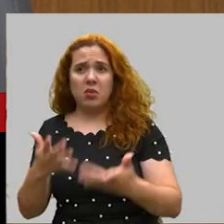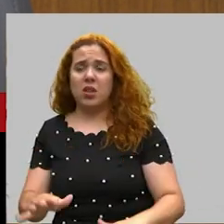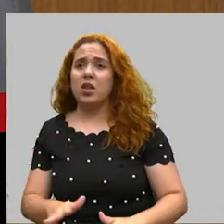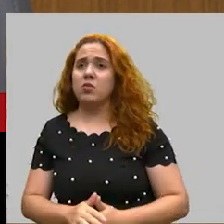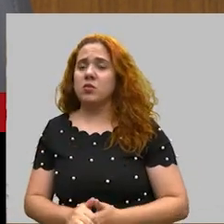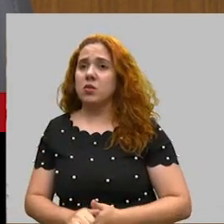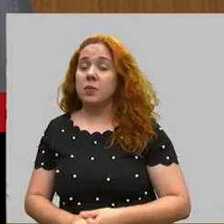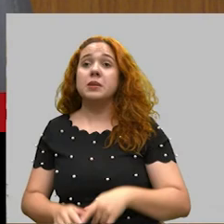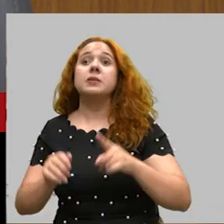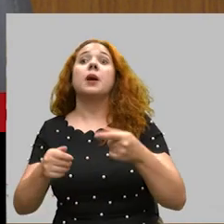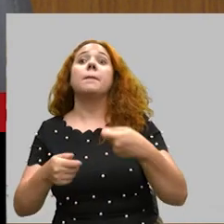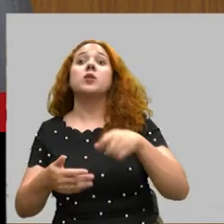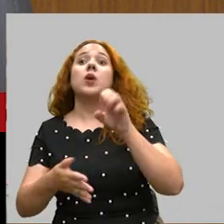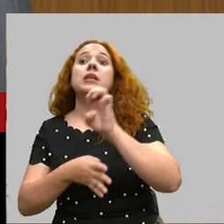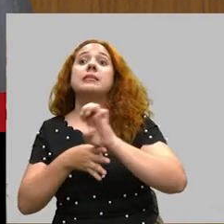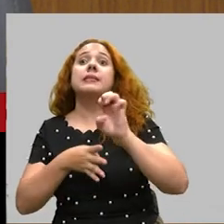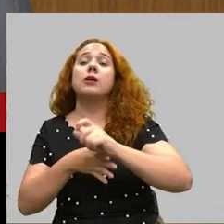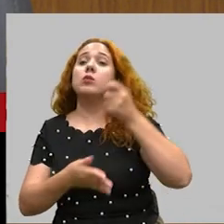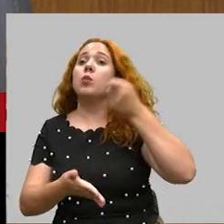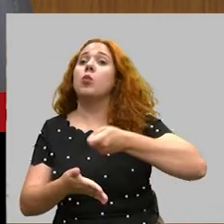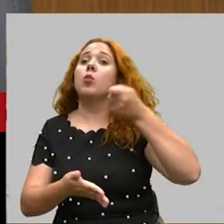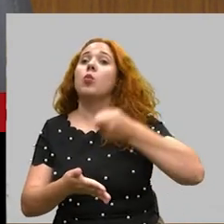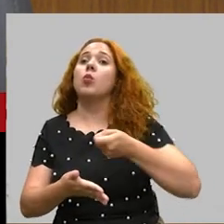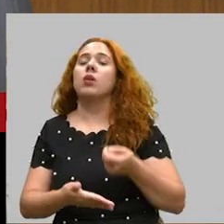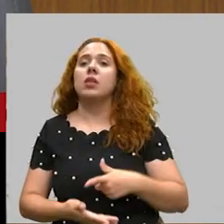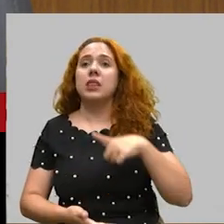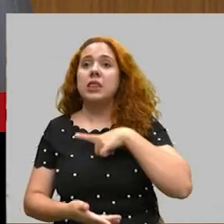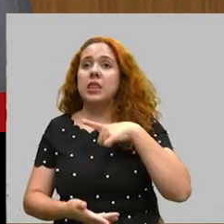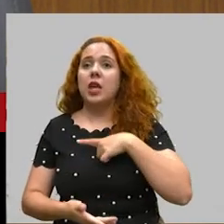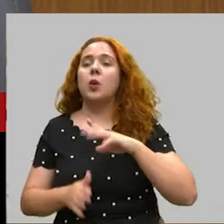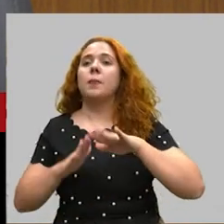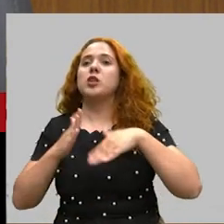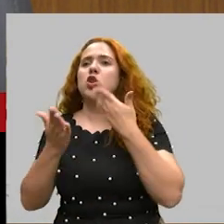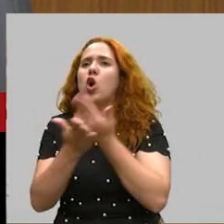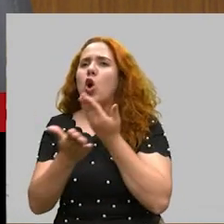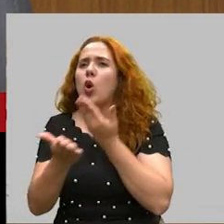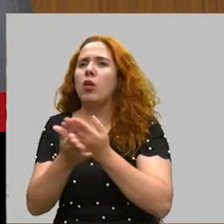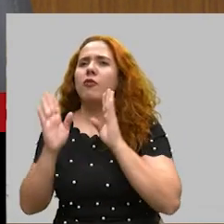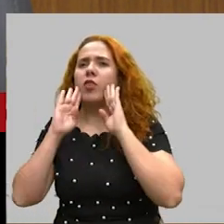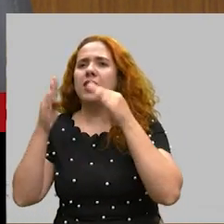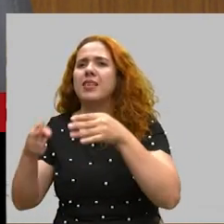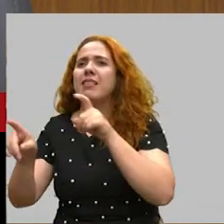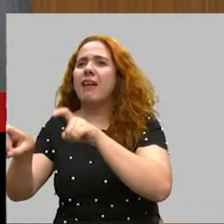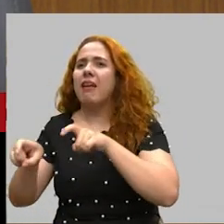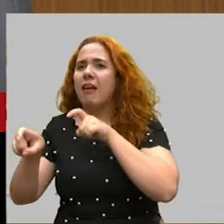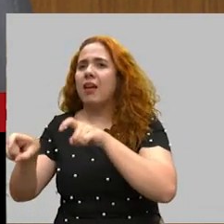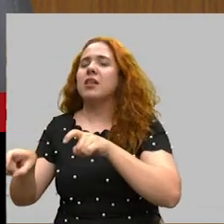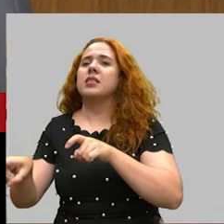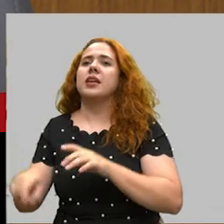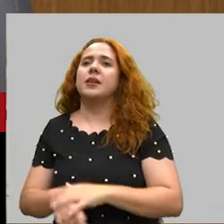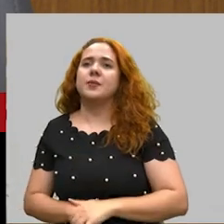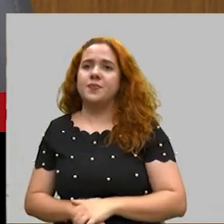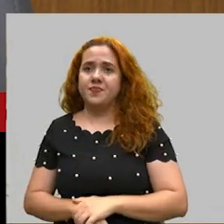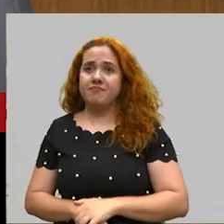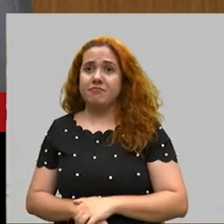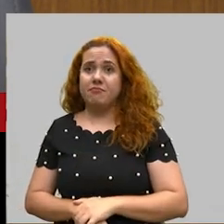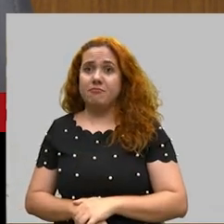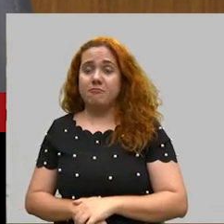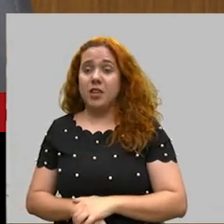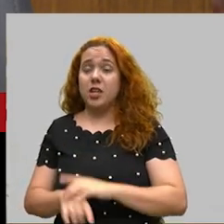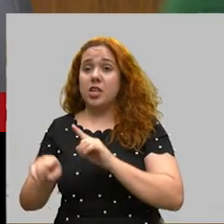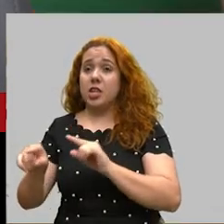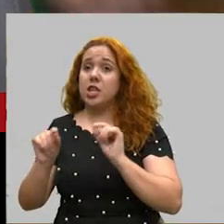do estado que aconteça sim escola da Terra em todos os municípios que os educadores